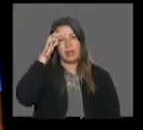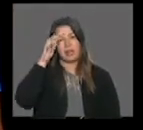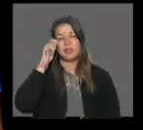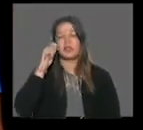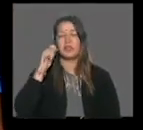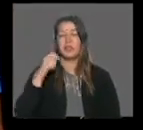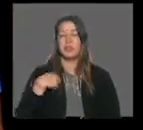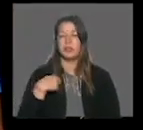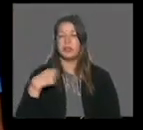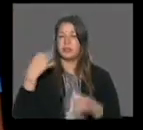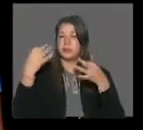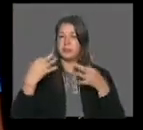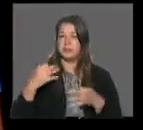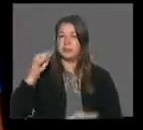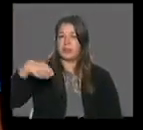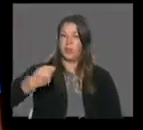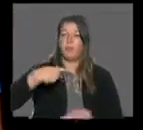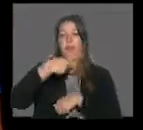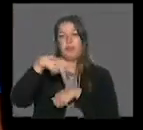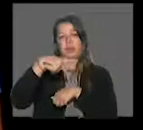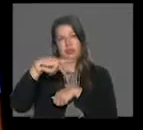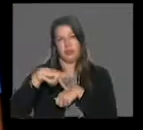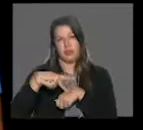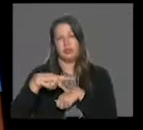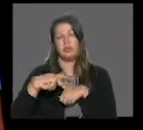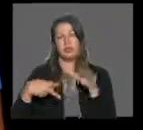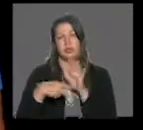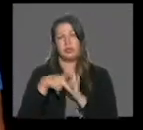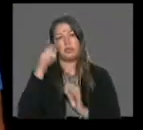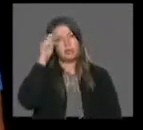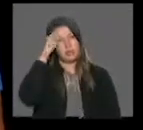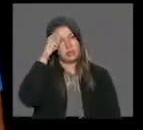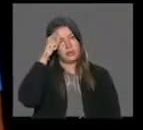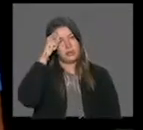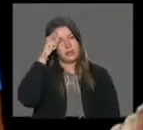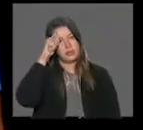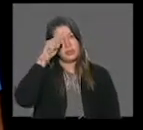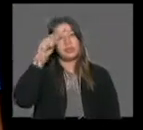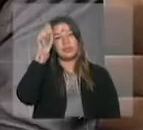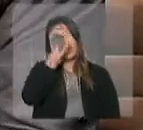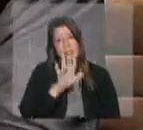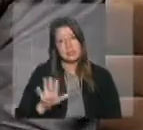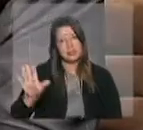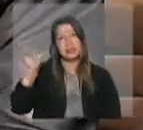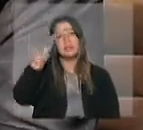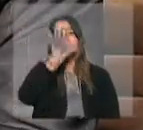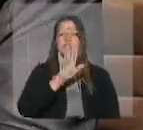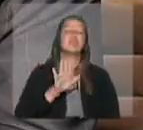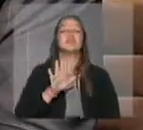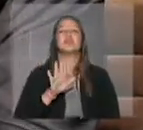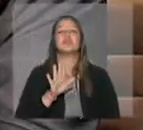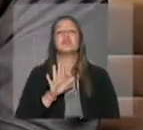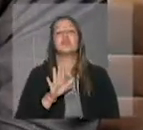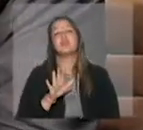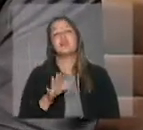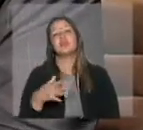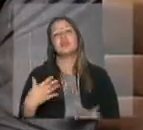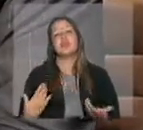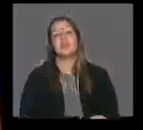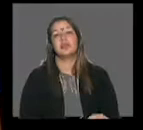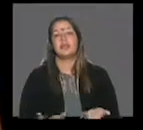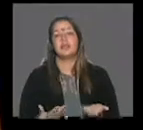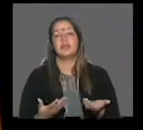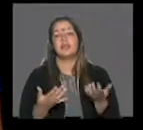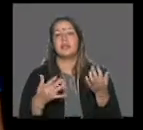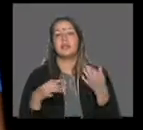aquela certeza de que eu estava apenas em um país africano. Que a África é um continente, é bom deixar claro isso. Deixar né?